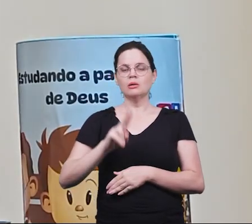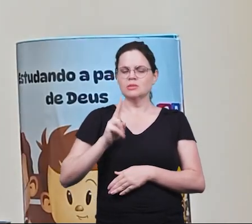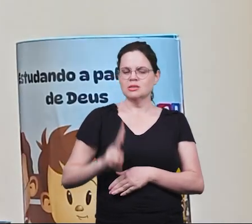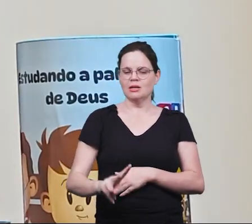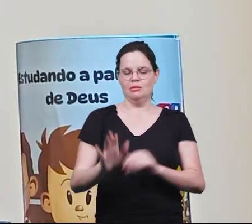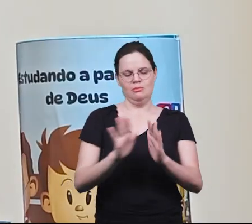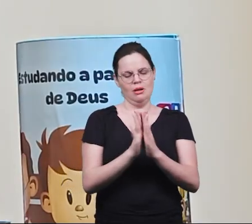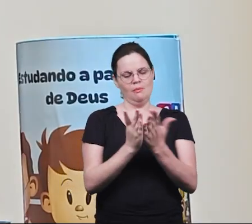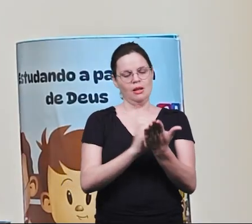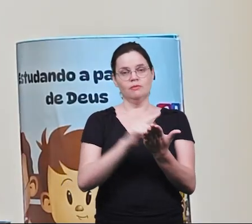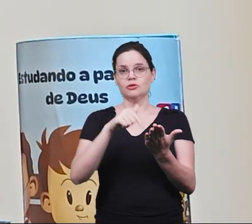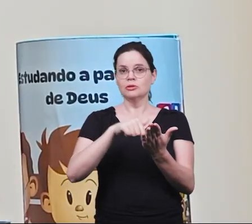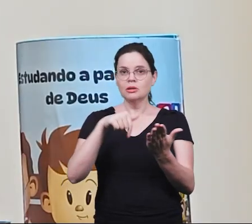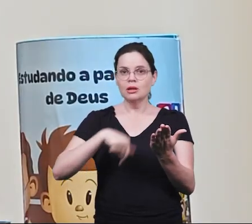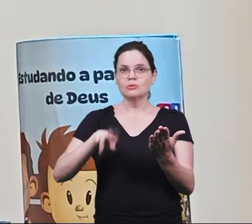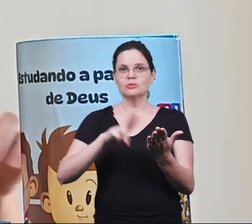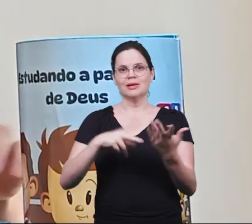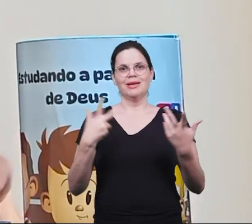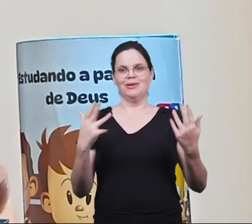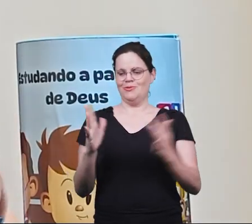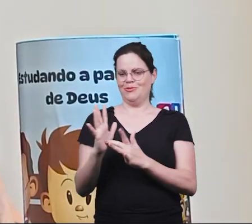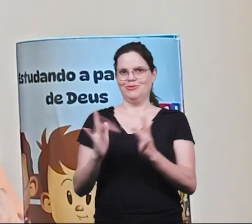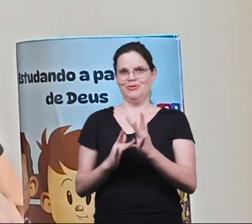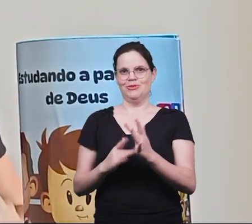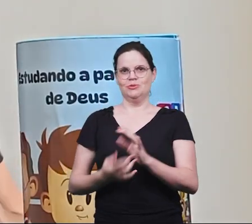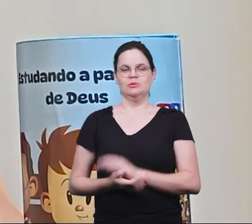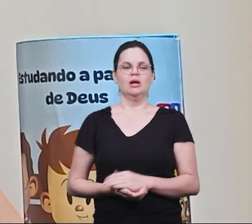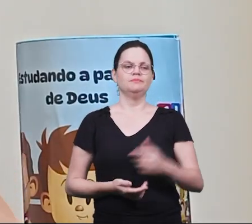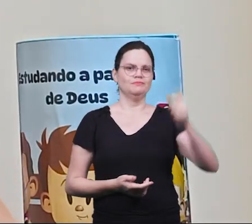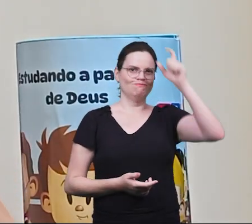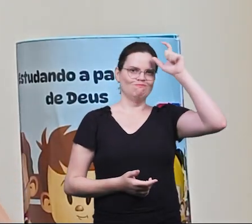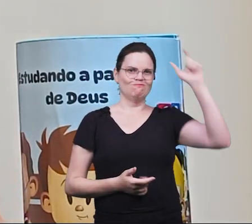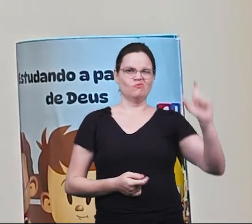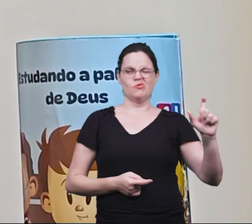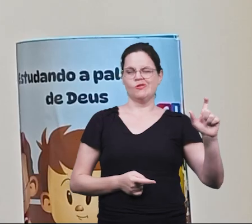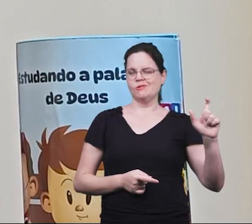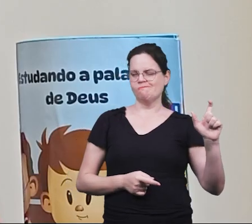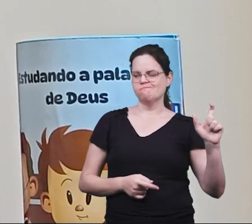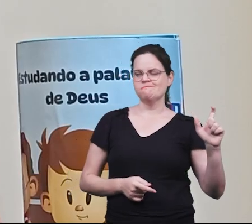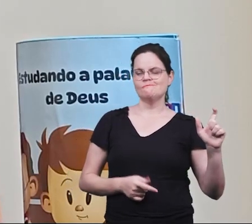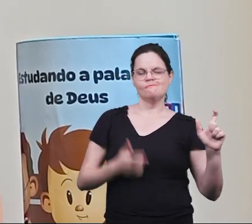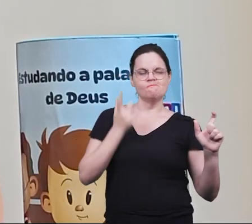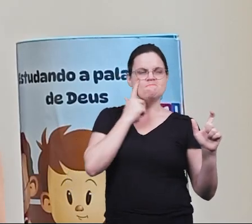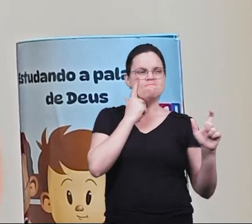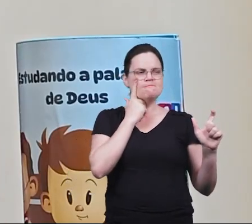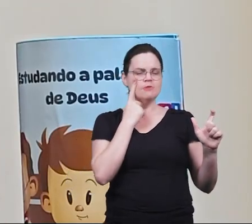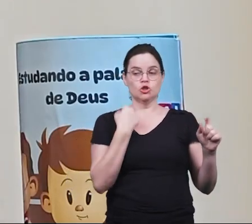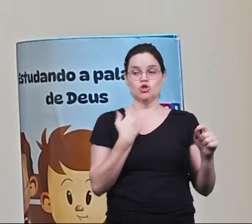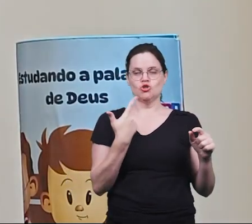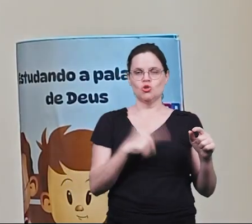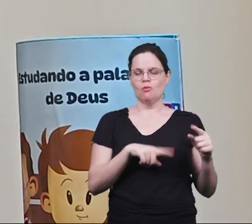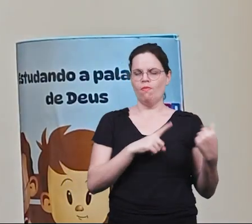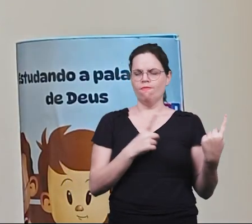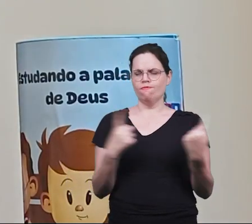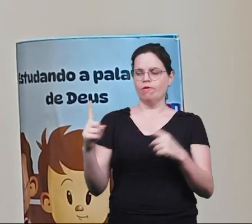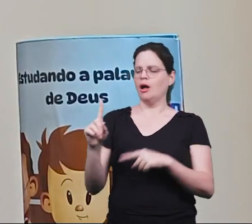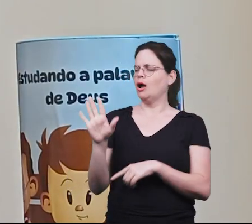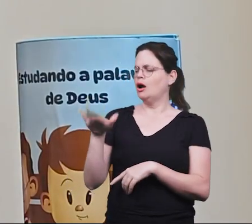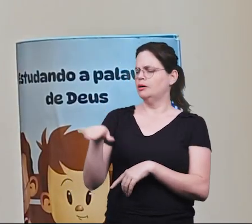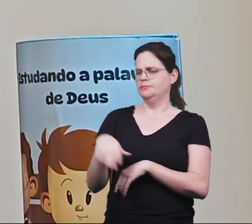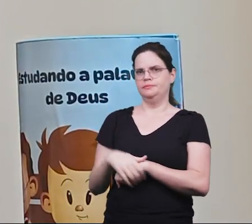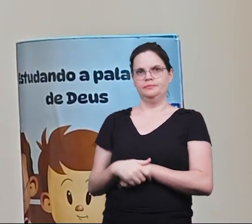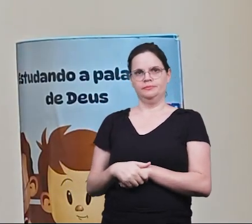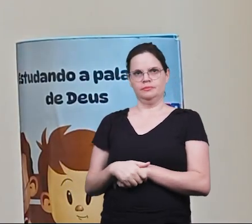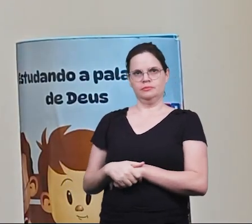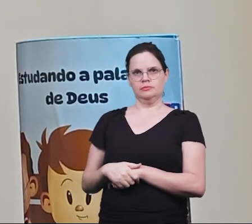palavra assim como Jesus usou. E aí, mais uma vez, o inimigo se apresenta e fala: